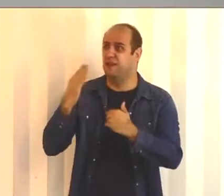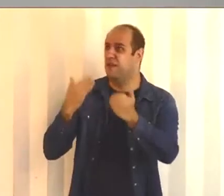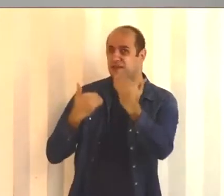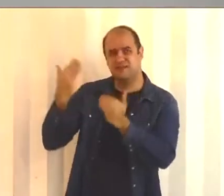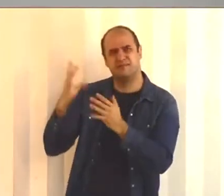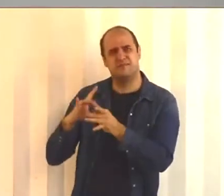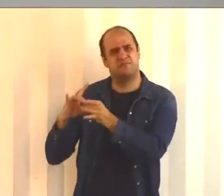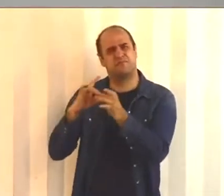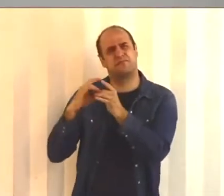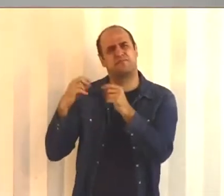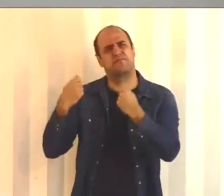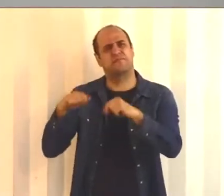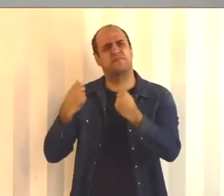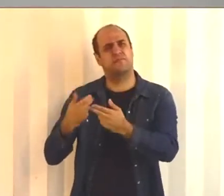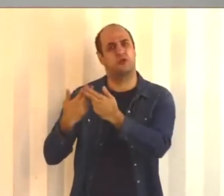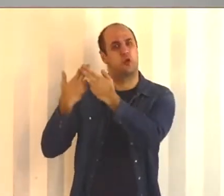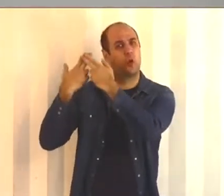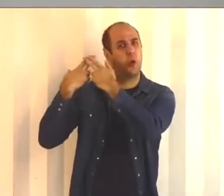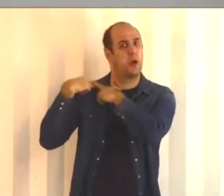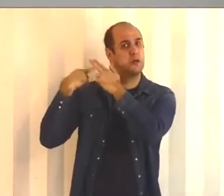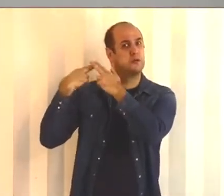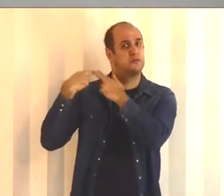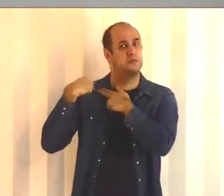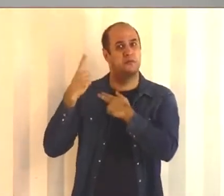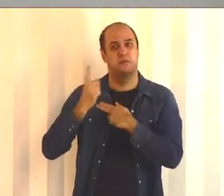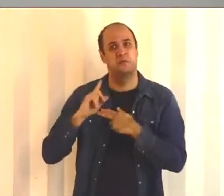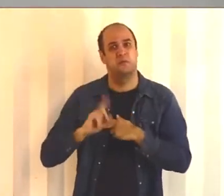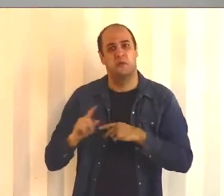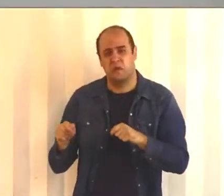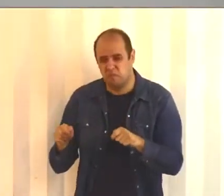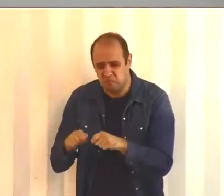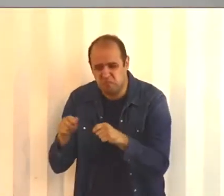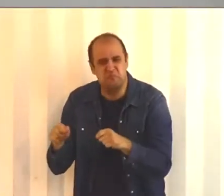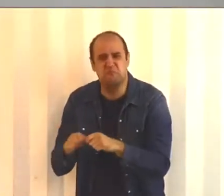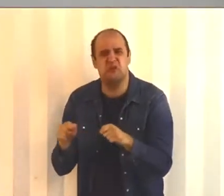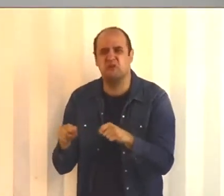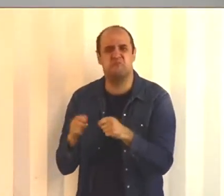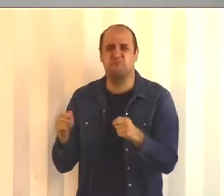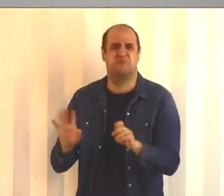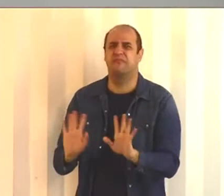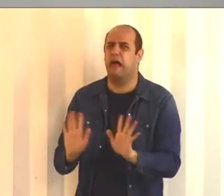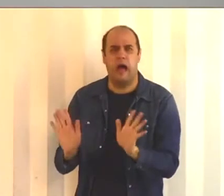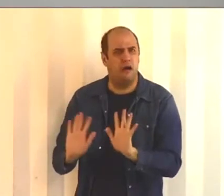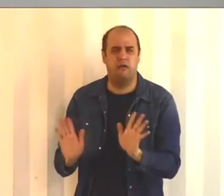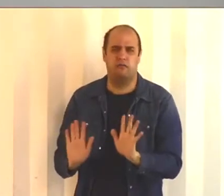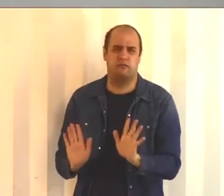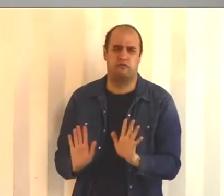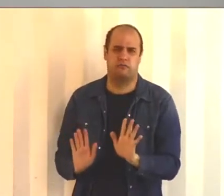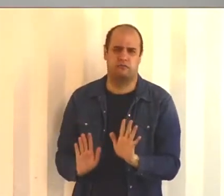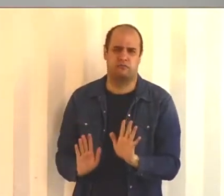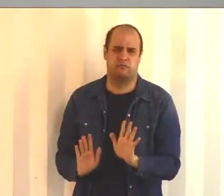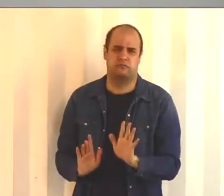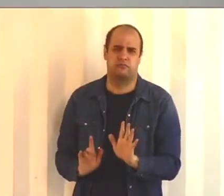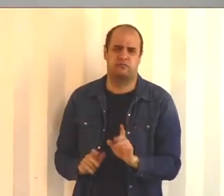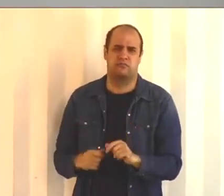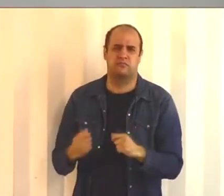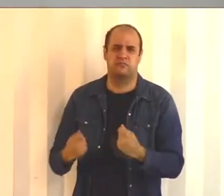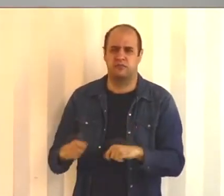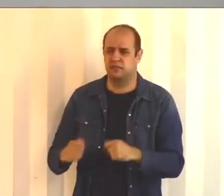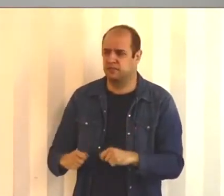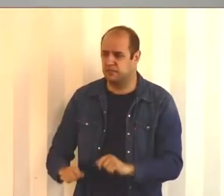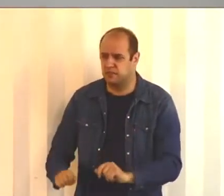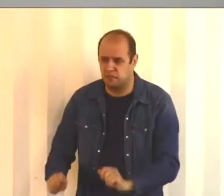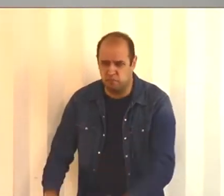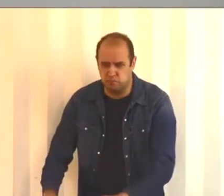Deus, nós temos uma obrigação de não infantilizar os nossos filhos além da idade infante. E por que é que eu estou